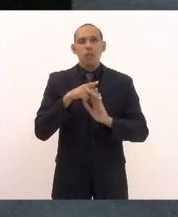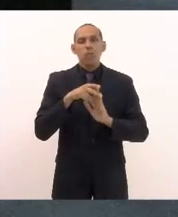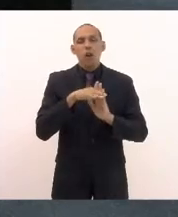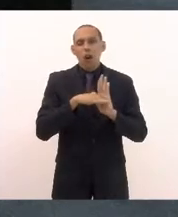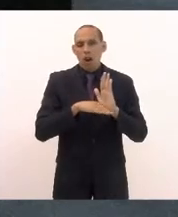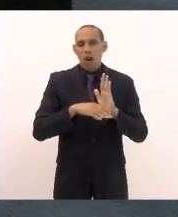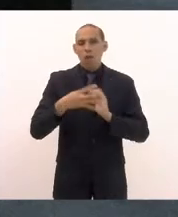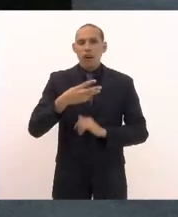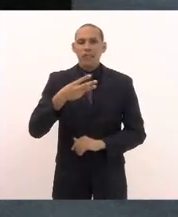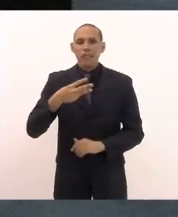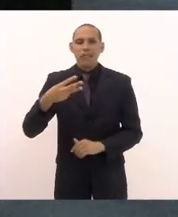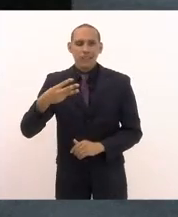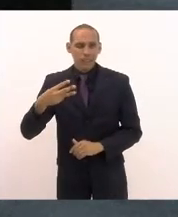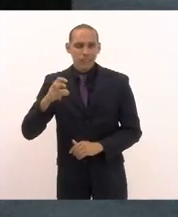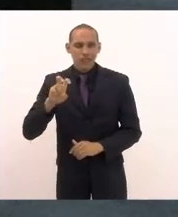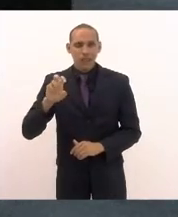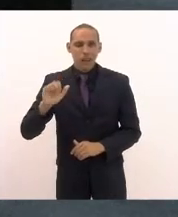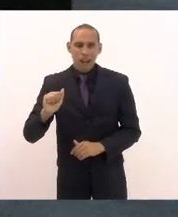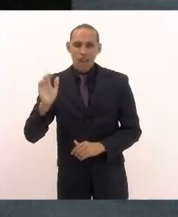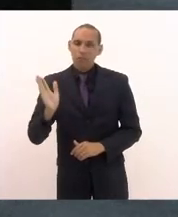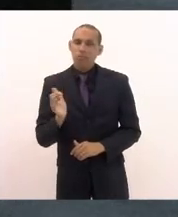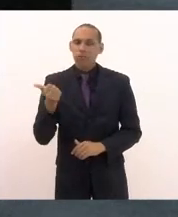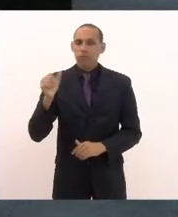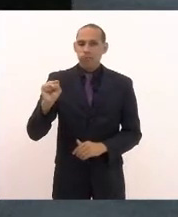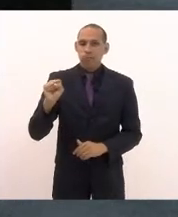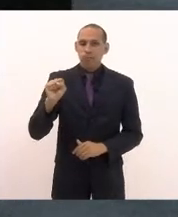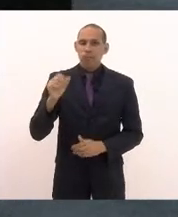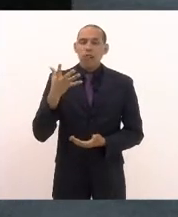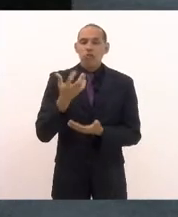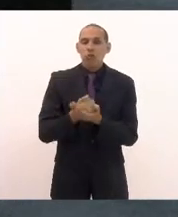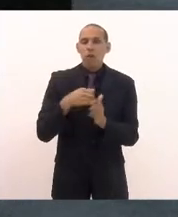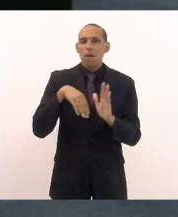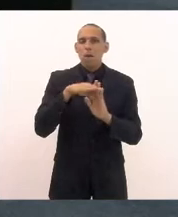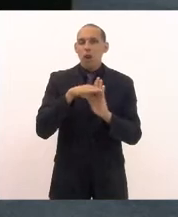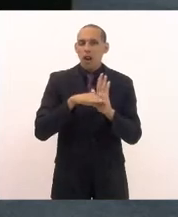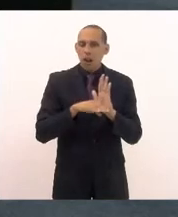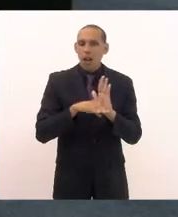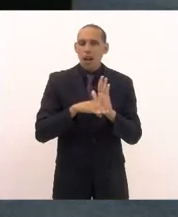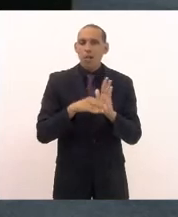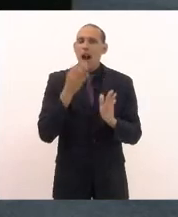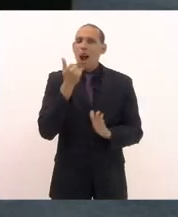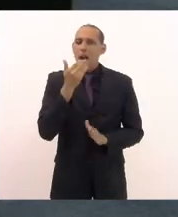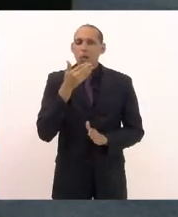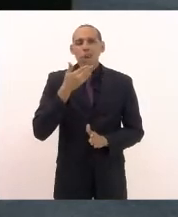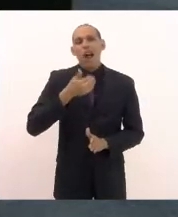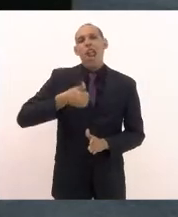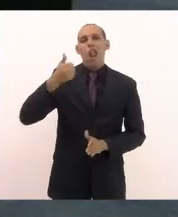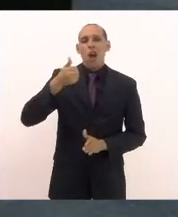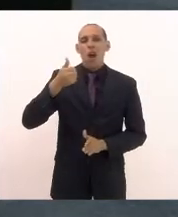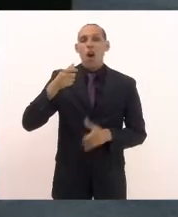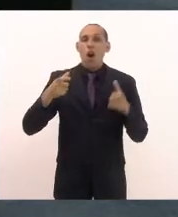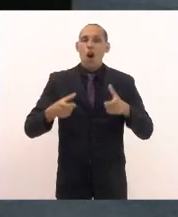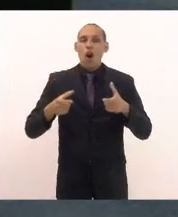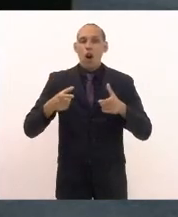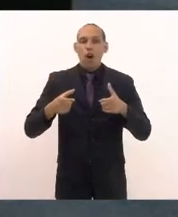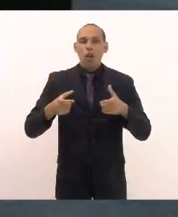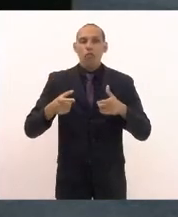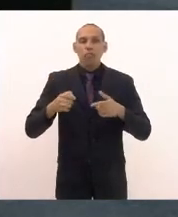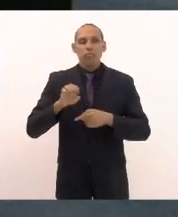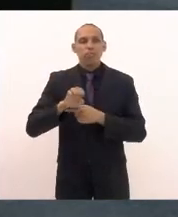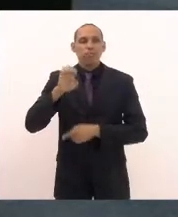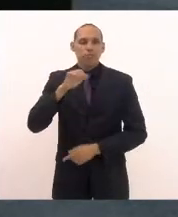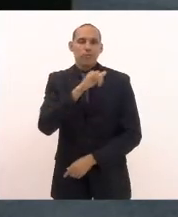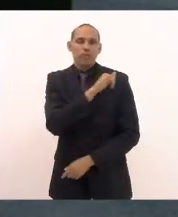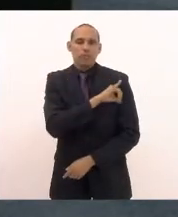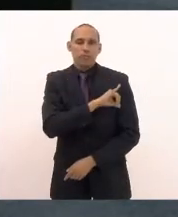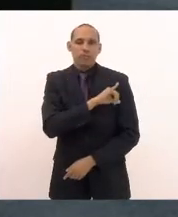4335A de 2018, que institui o programa de melhoria na qualidade da alimentação escolar do Estado do Rio de Janeiro. Ele é um projeto que